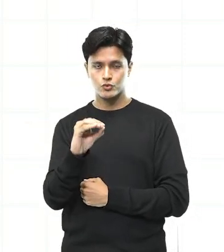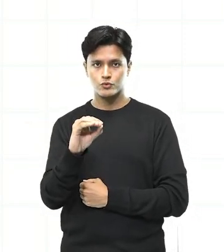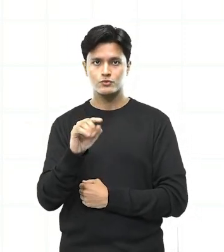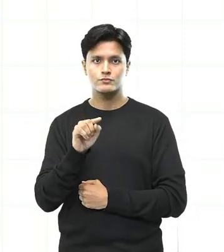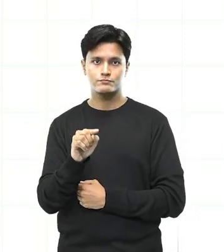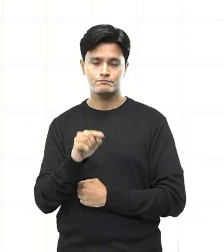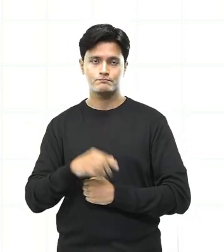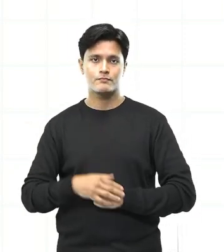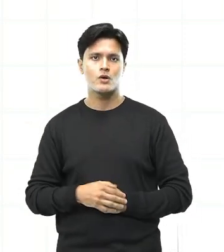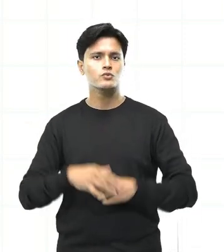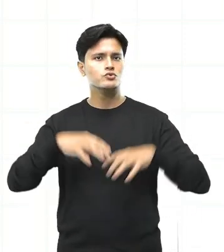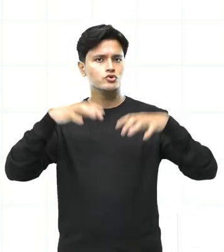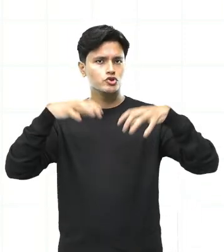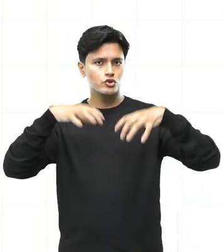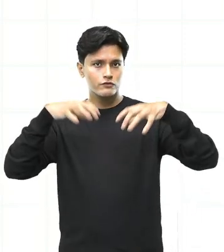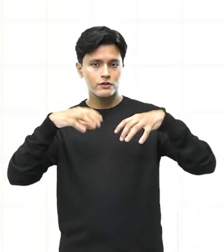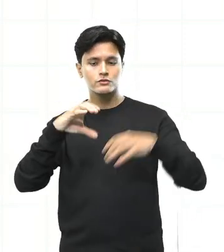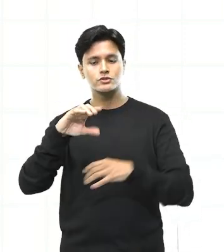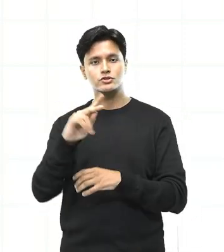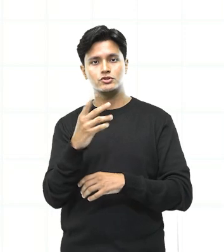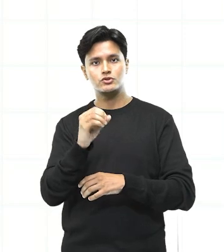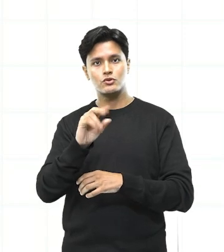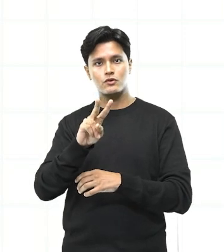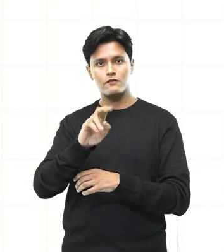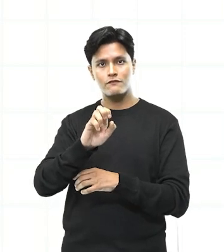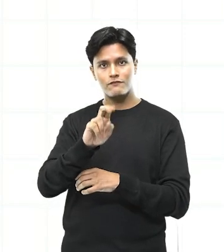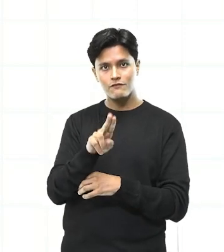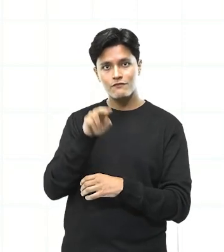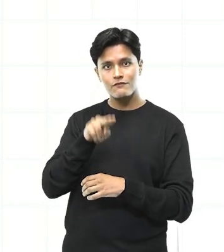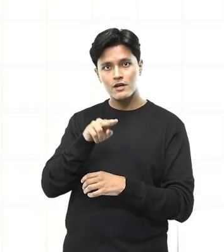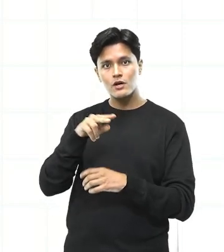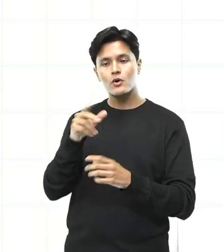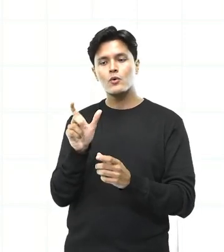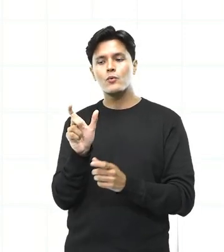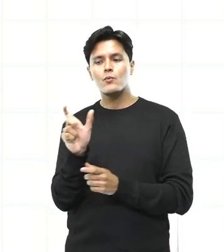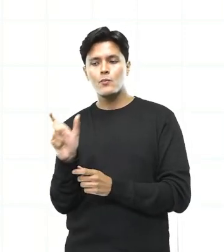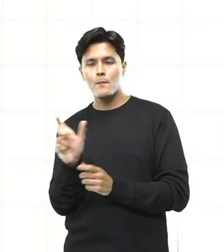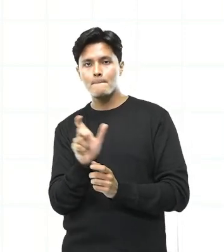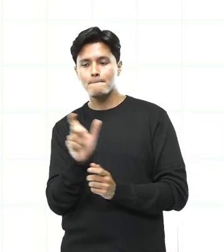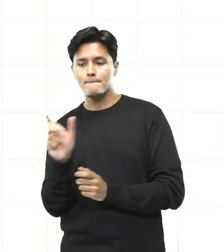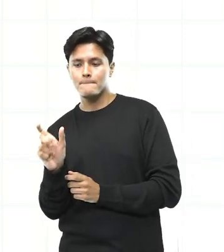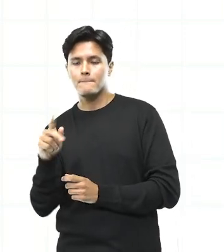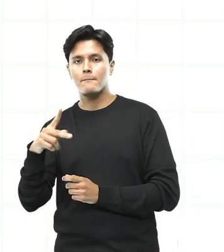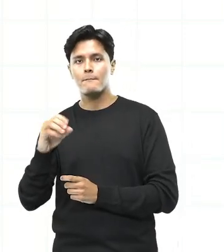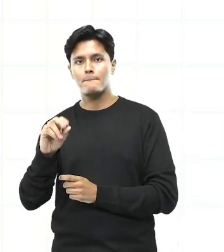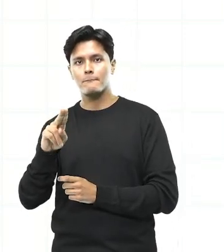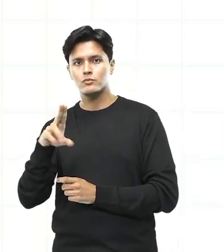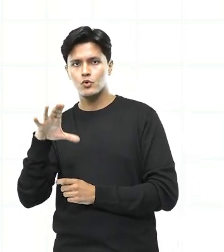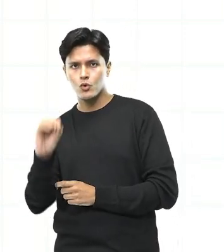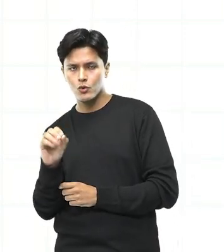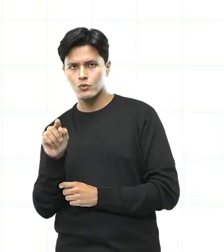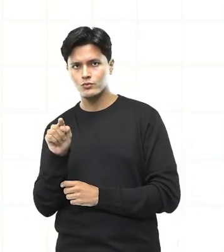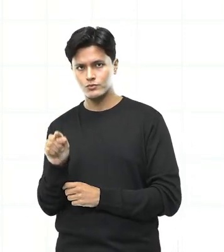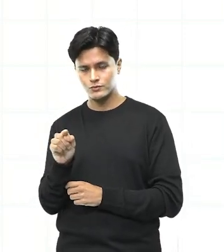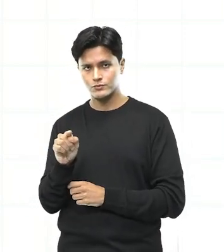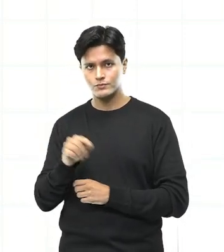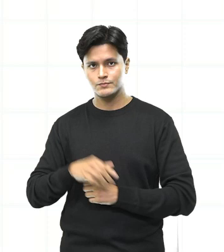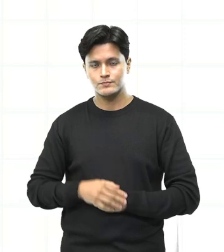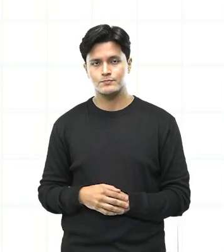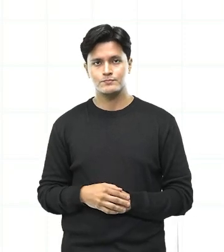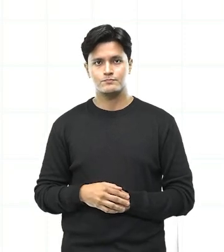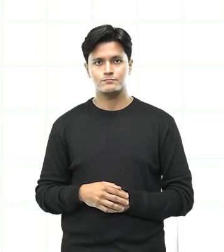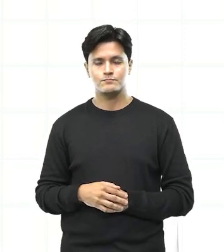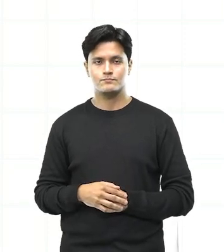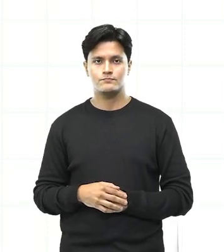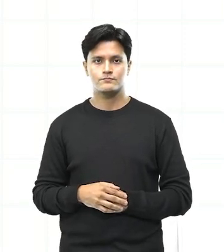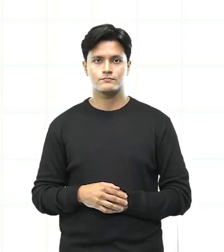Choveu pouco esta noite. Vou apagar até o muito aqui. Choveu pouco esta noite. Então,